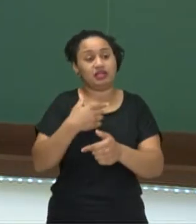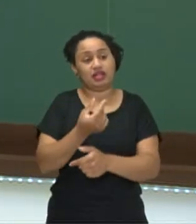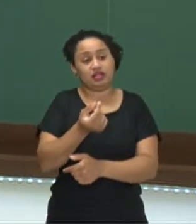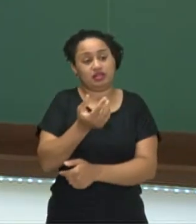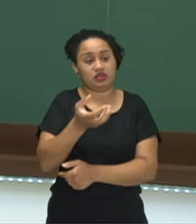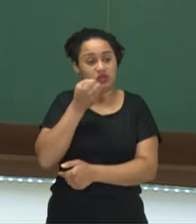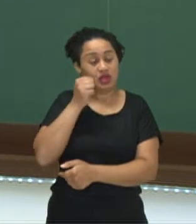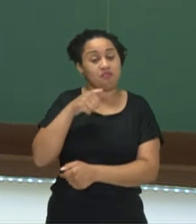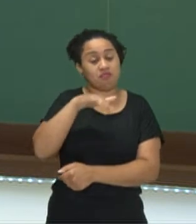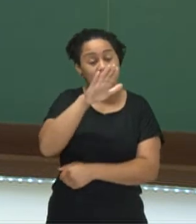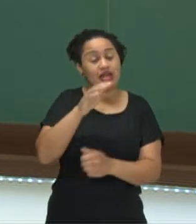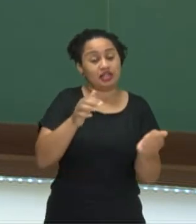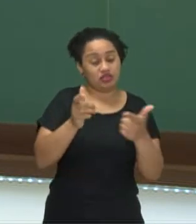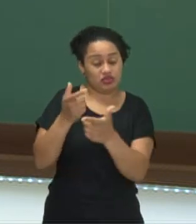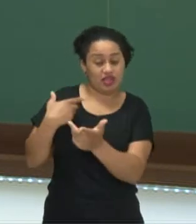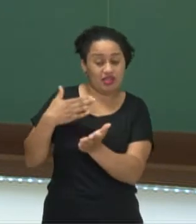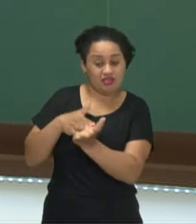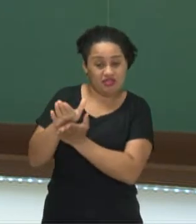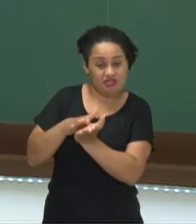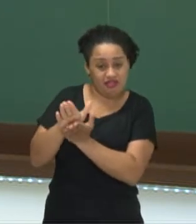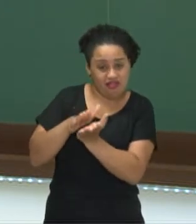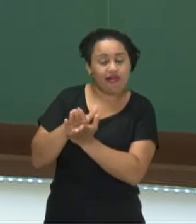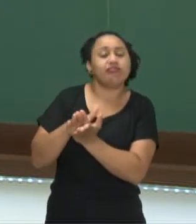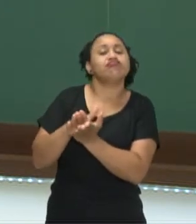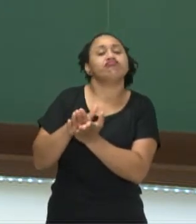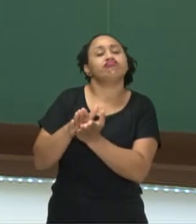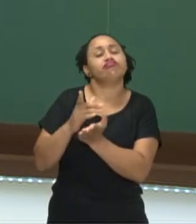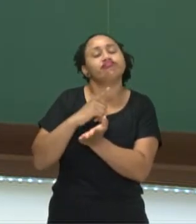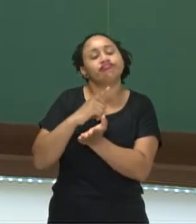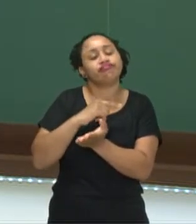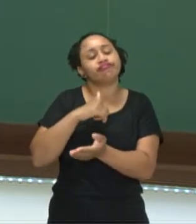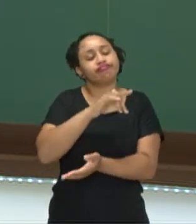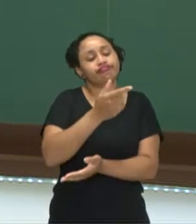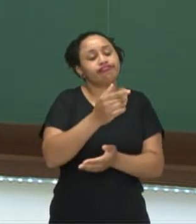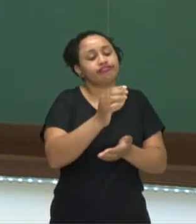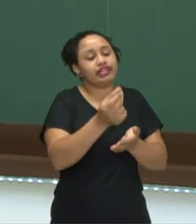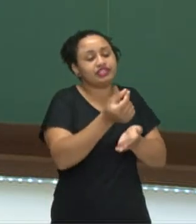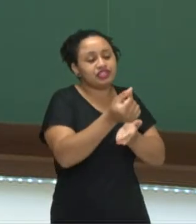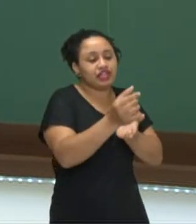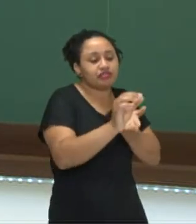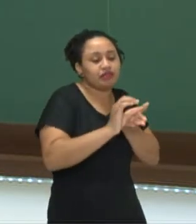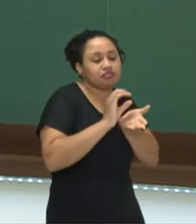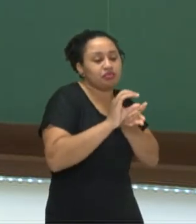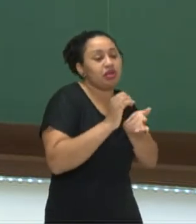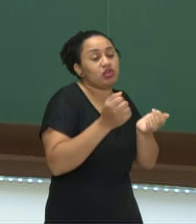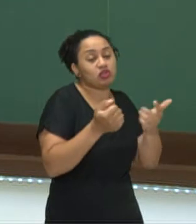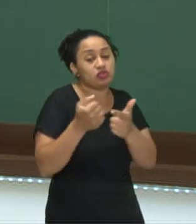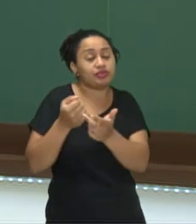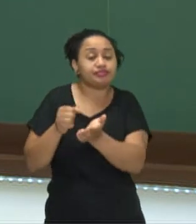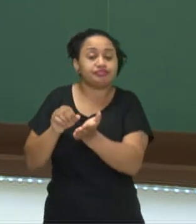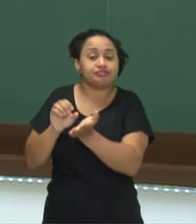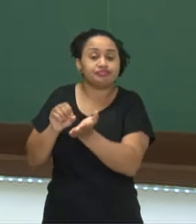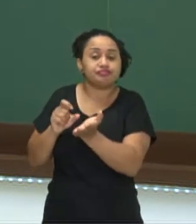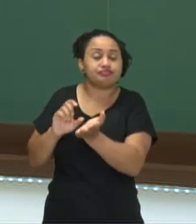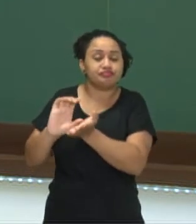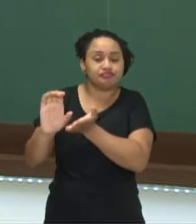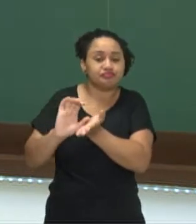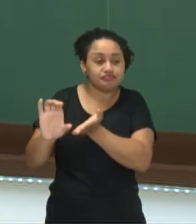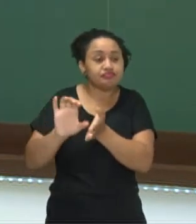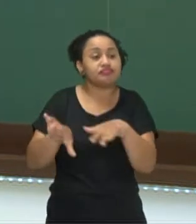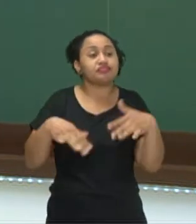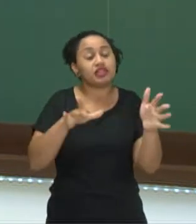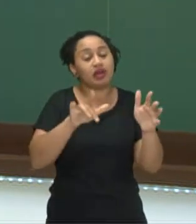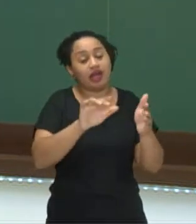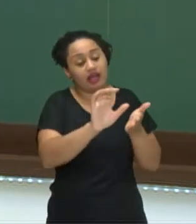sendo maior que a despesa, ou seja, você tem mais entrada do que saída, ele está gerando lucro, então ele é um